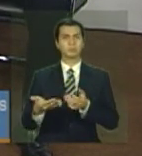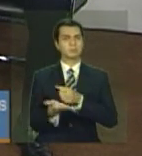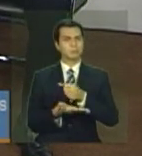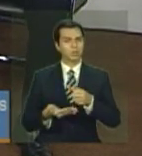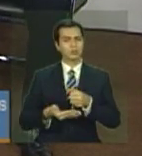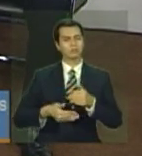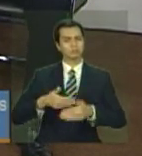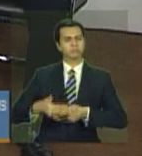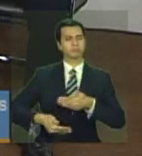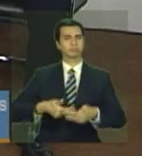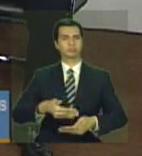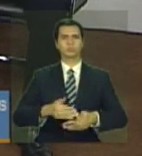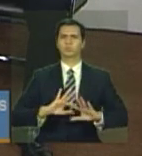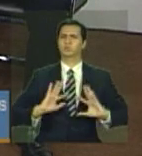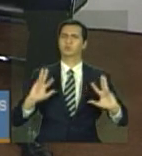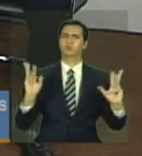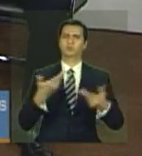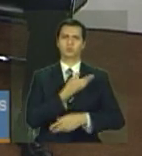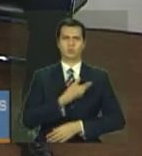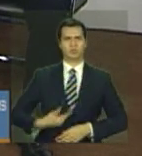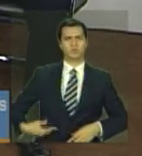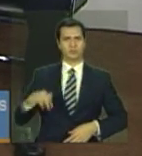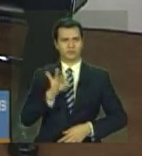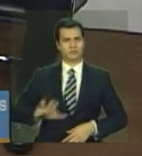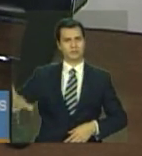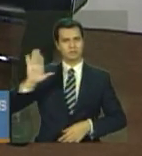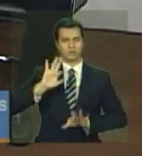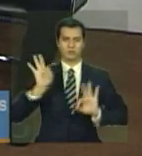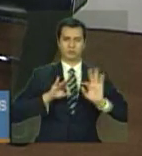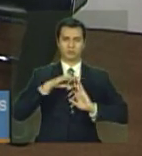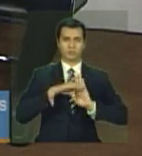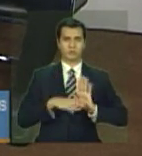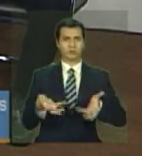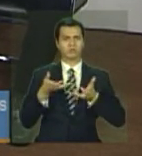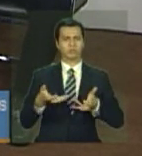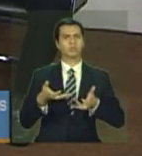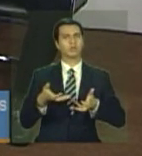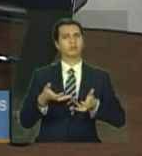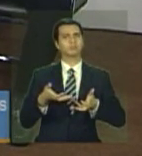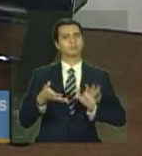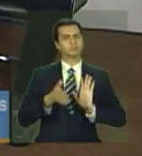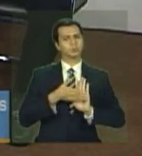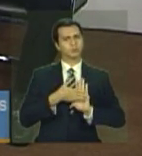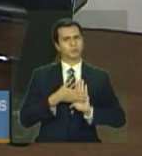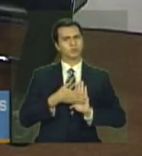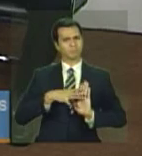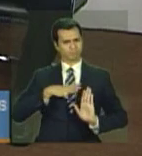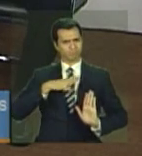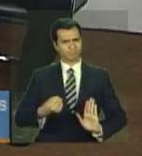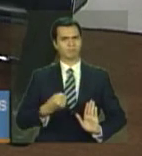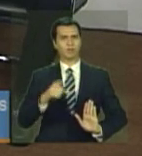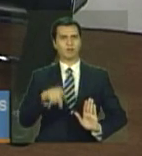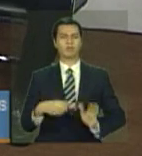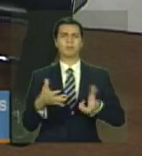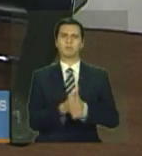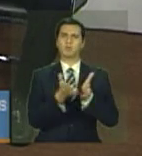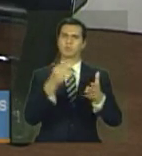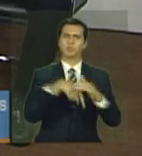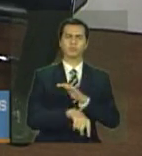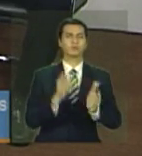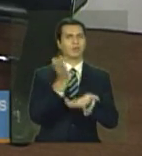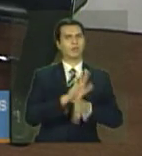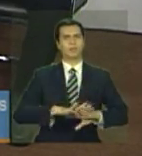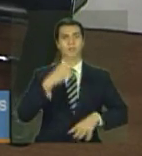outros programas estruturantes do governo, para poder lançar essa meta ousada de erradicar a extrema pobreza em 4 anos. Muito